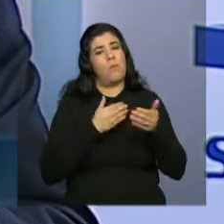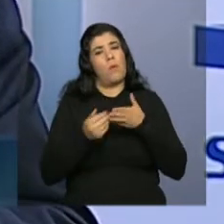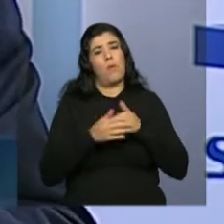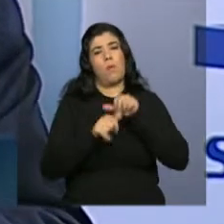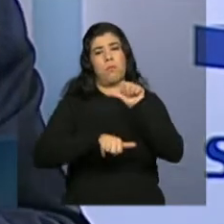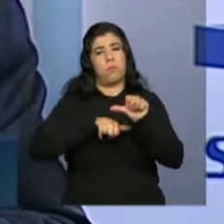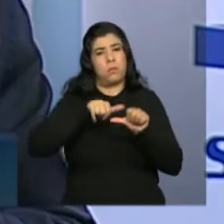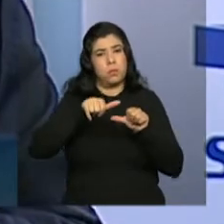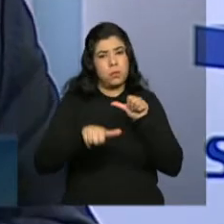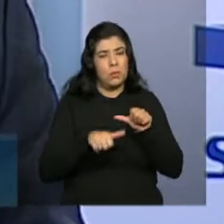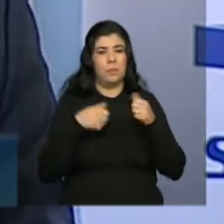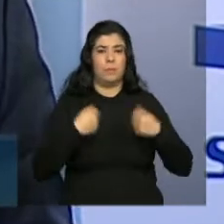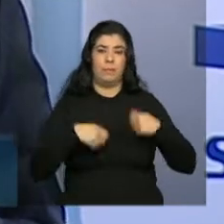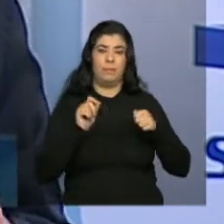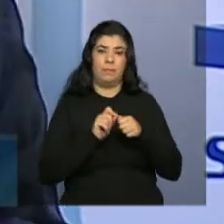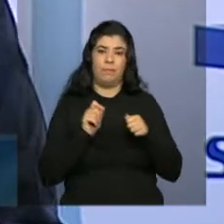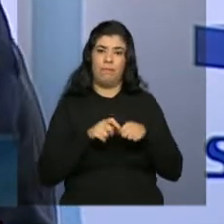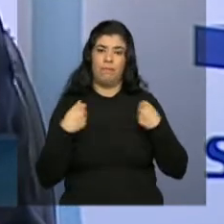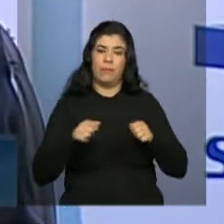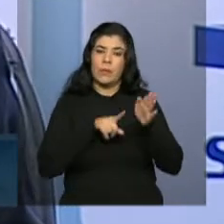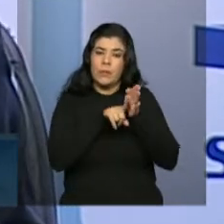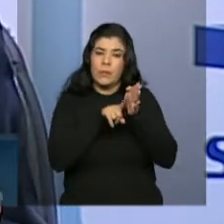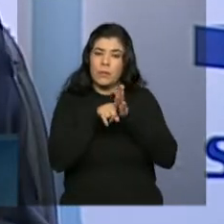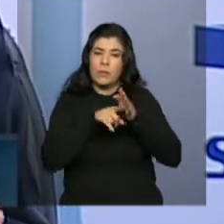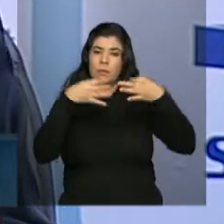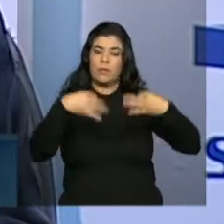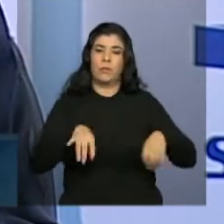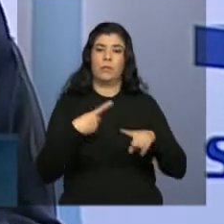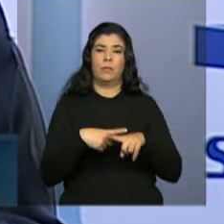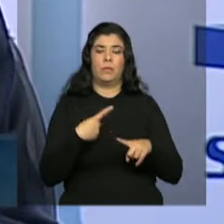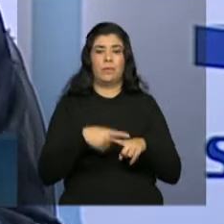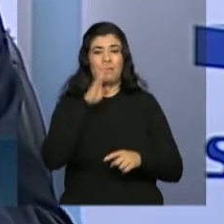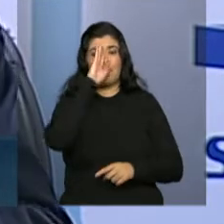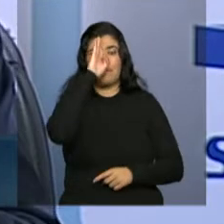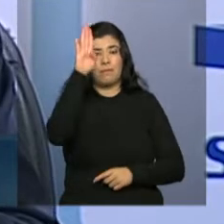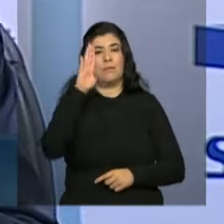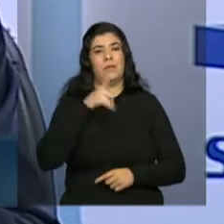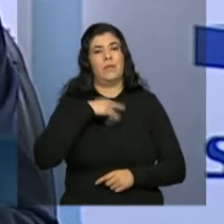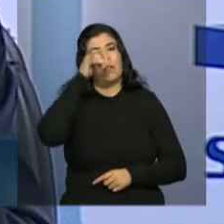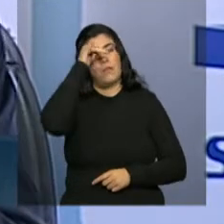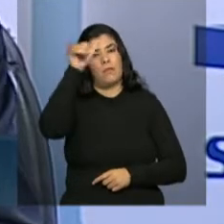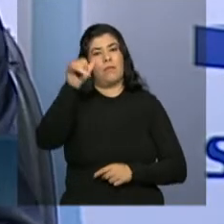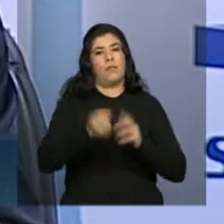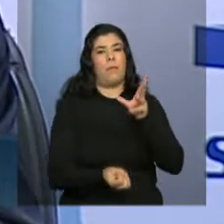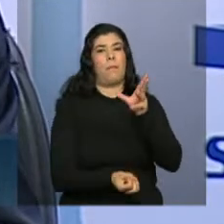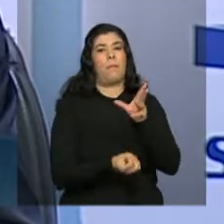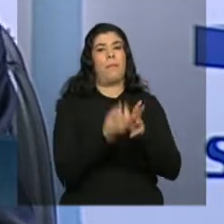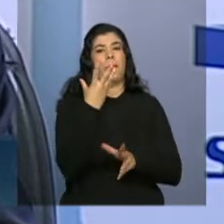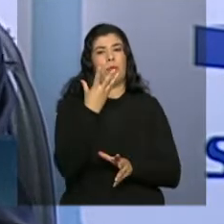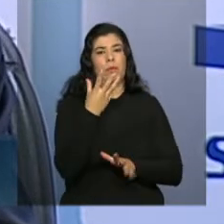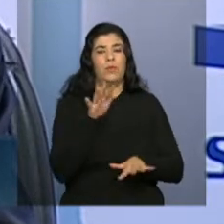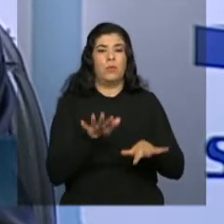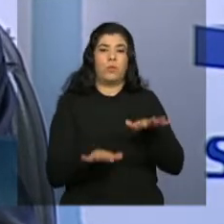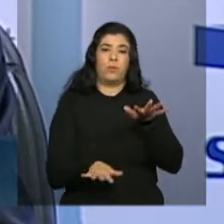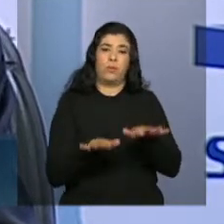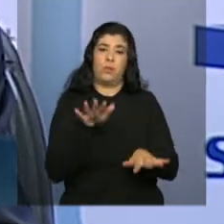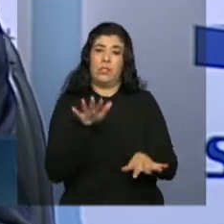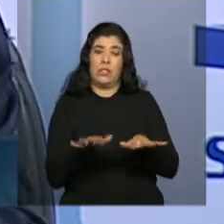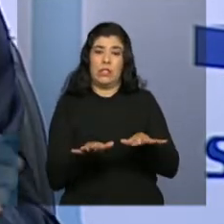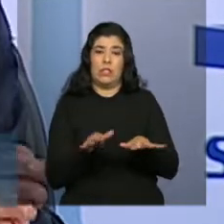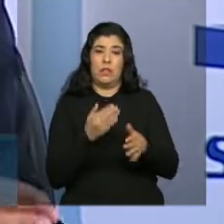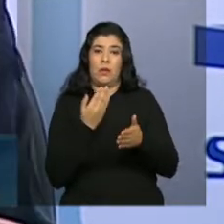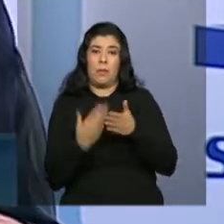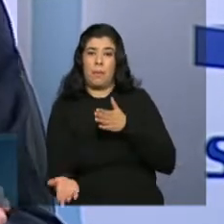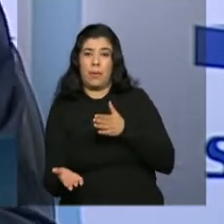tipo ela tem que ser feito com muito critério e com muito embasamento exatamente para que a gente não Produza oscilações desnecessárias